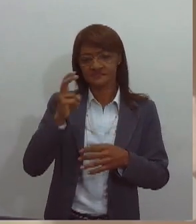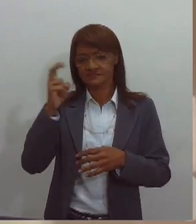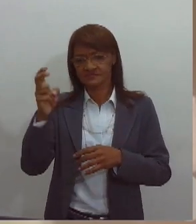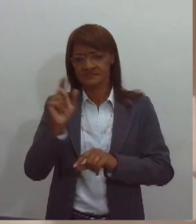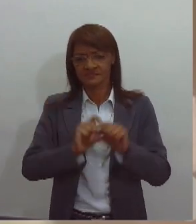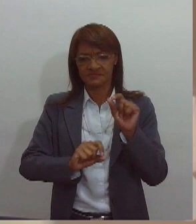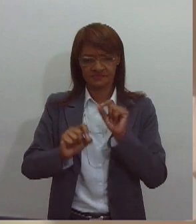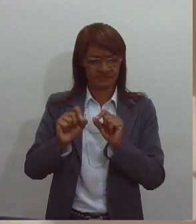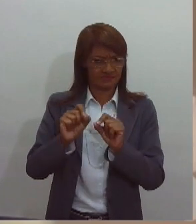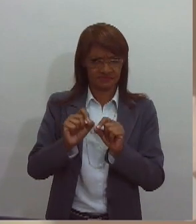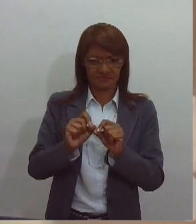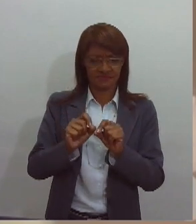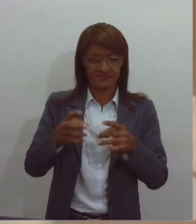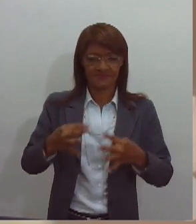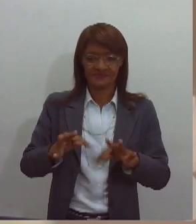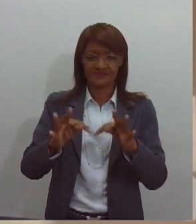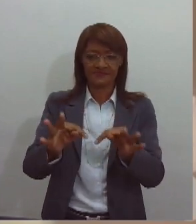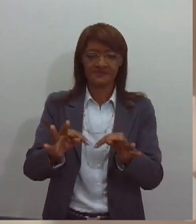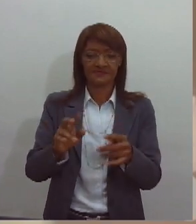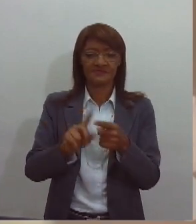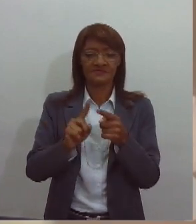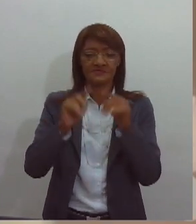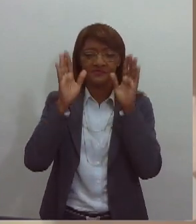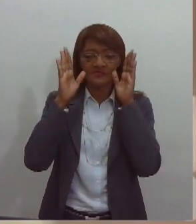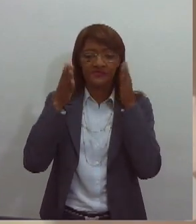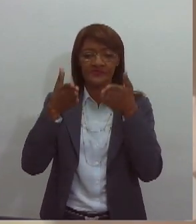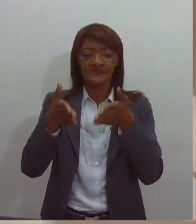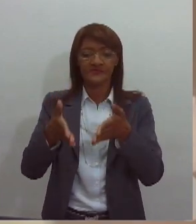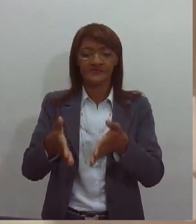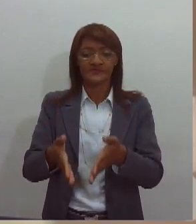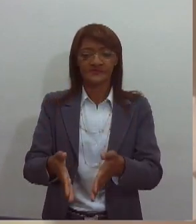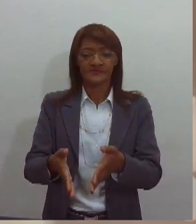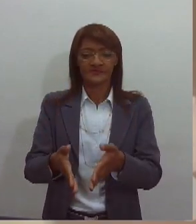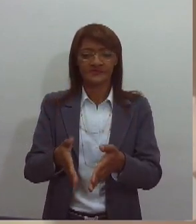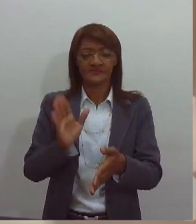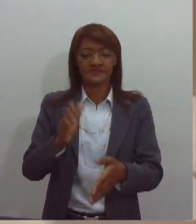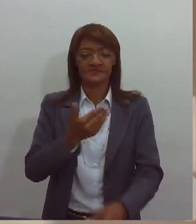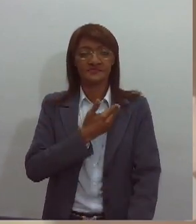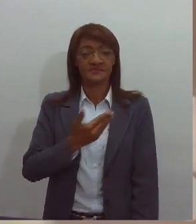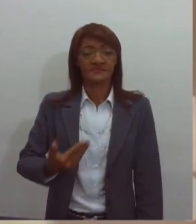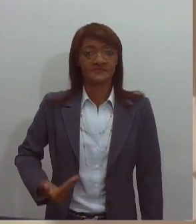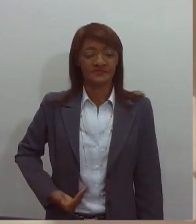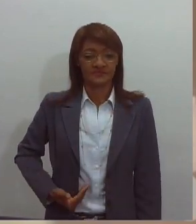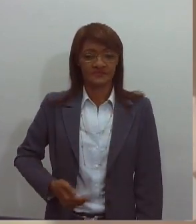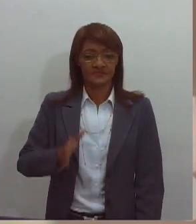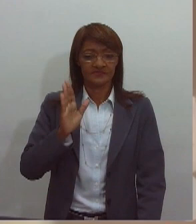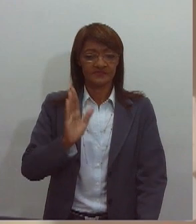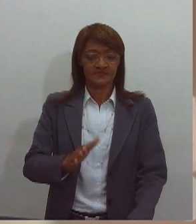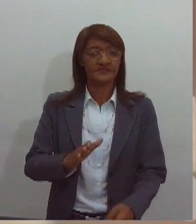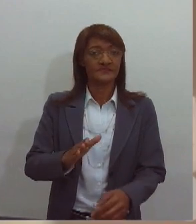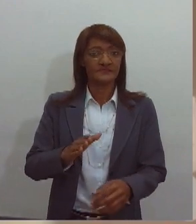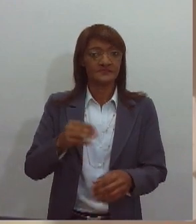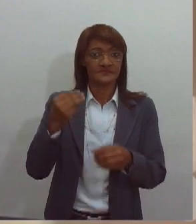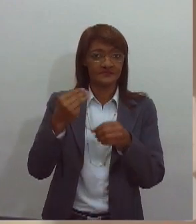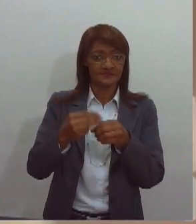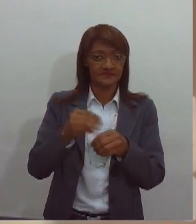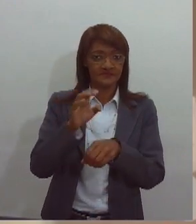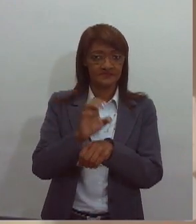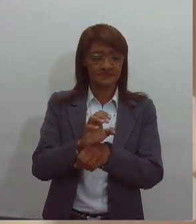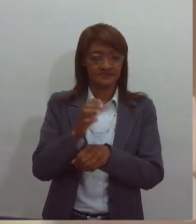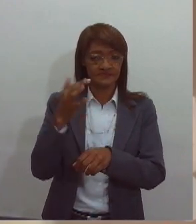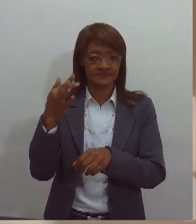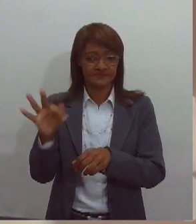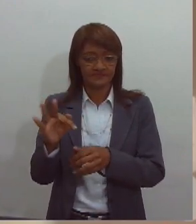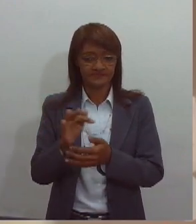eventos direcionado ao público dos governos municipais, estaduais e federal, que busca, na sinergia